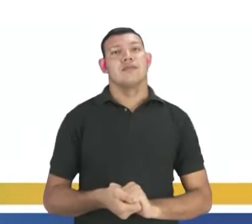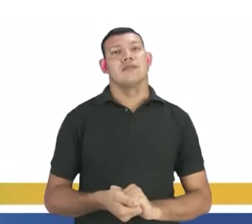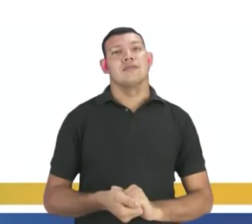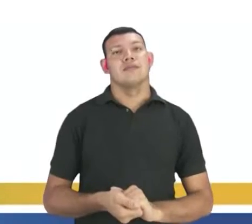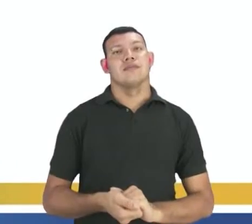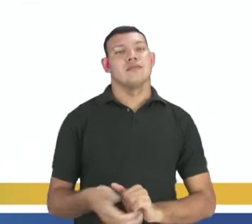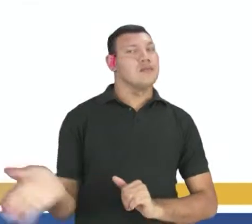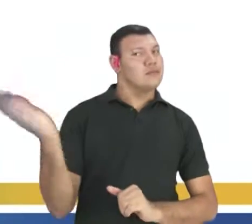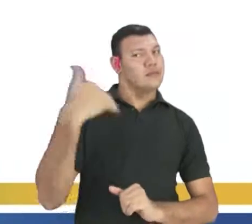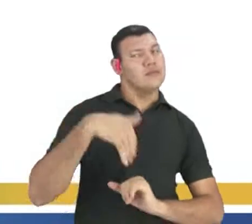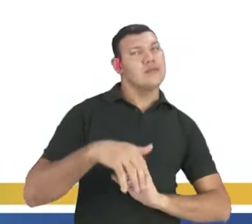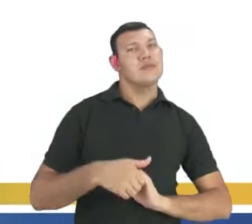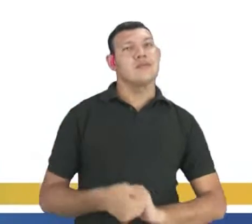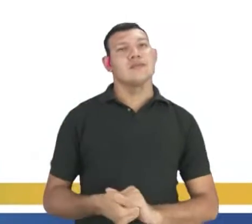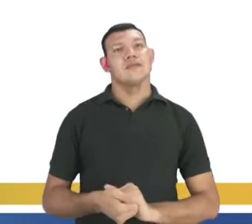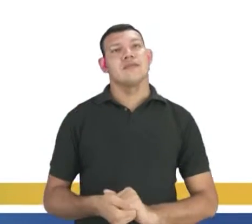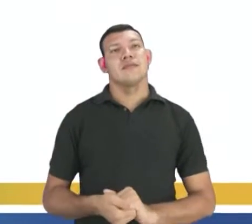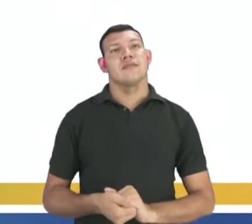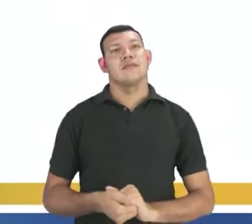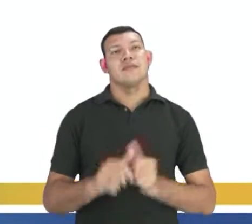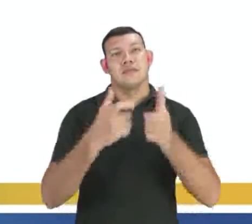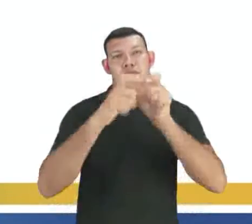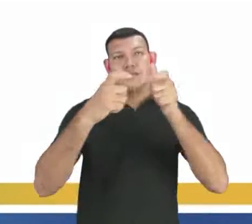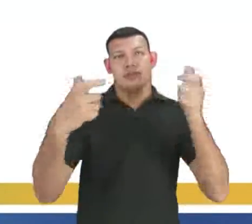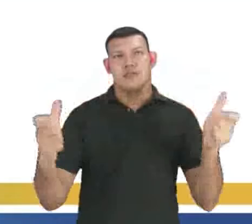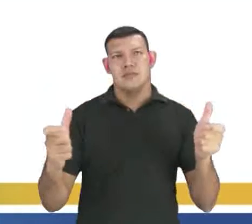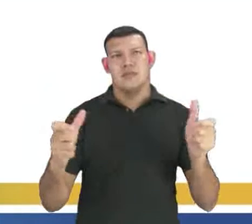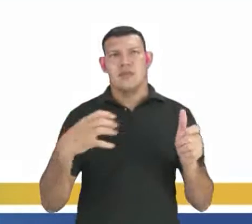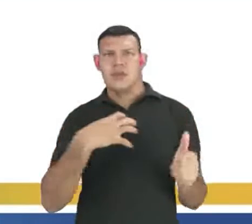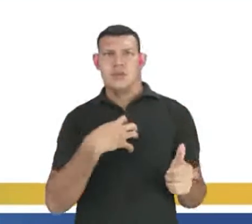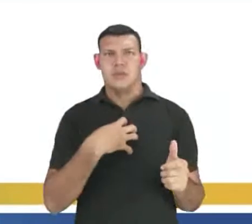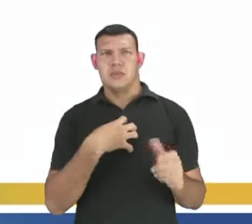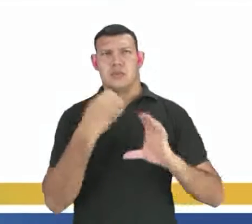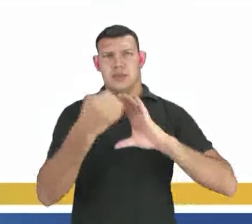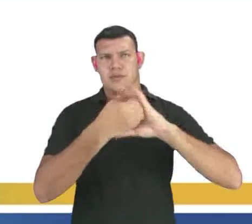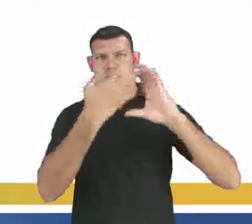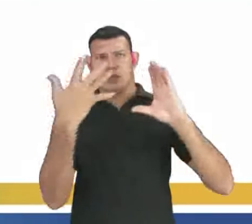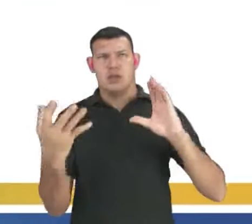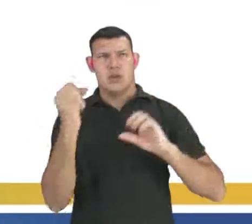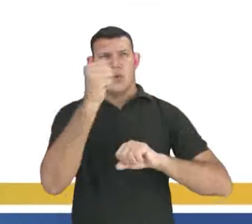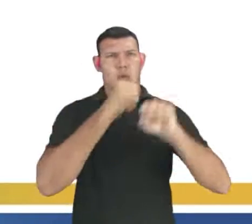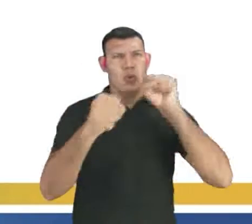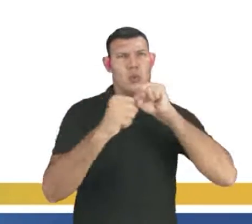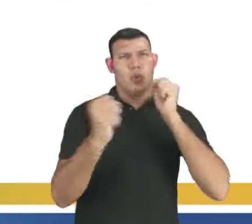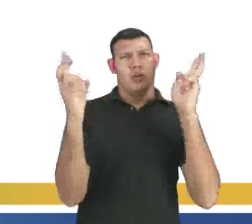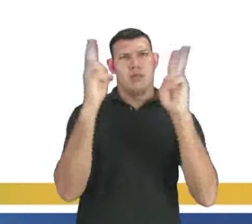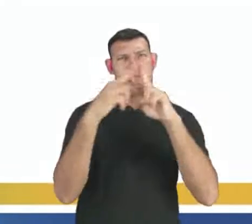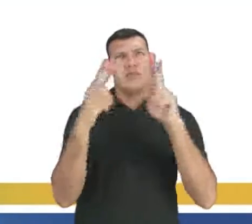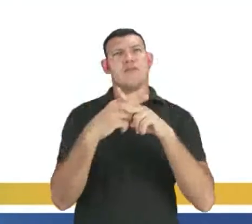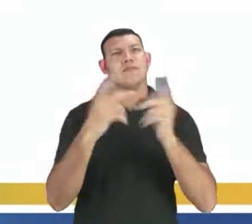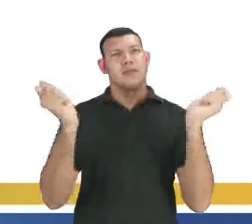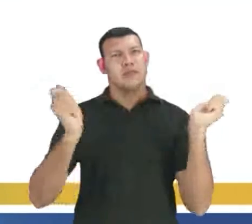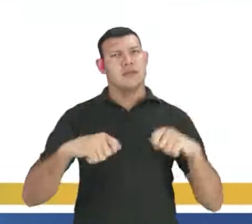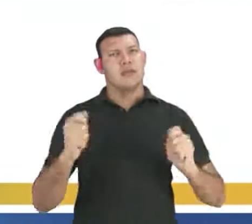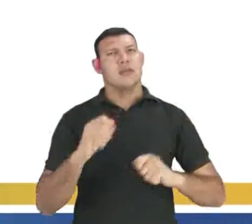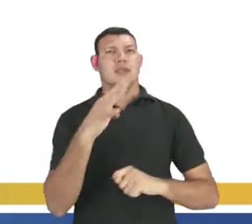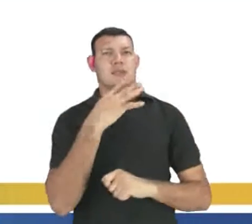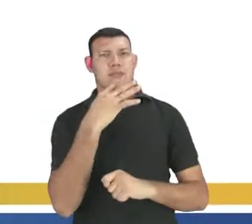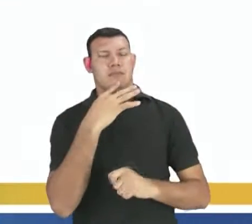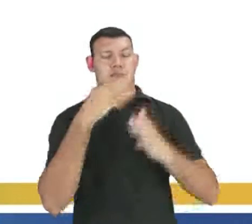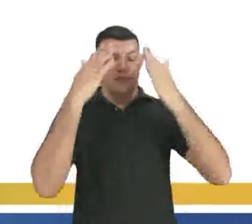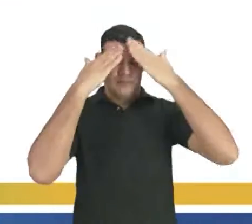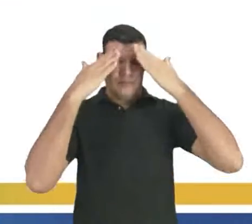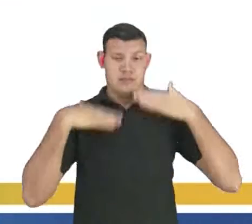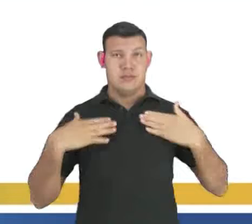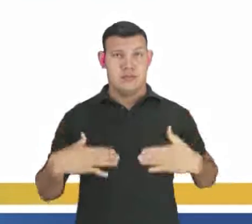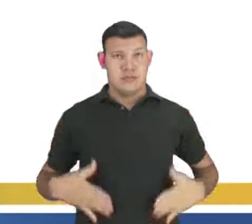lá. Abrangendo um leque de estilos, características e golpes de lutas, é necessário um conhecimento sobre o corpo,